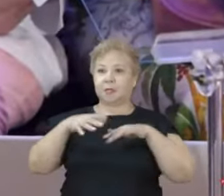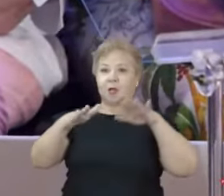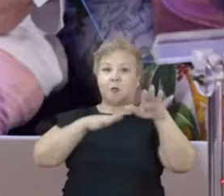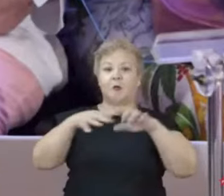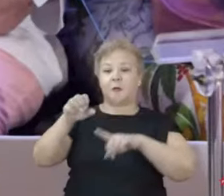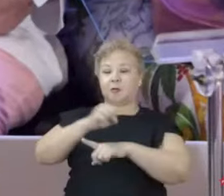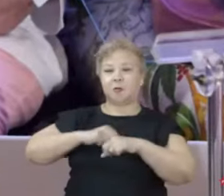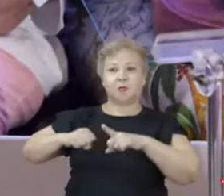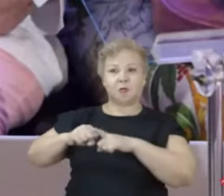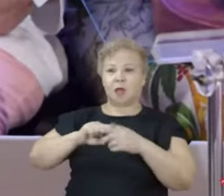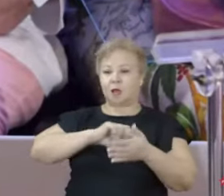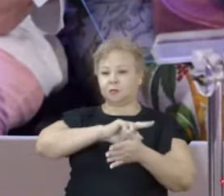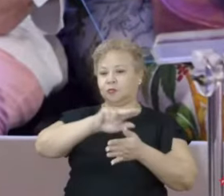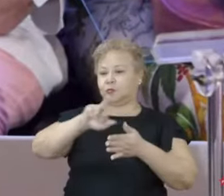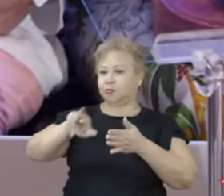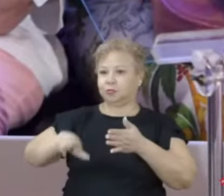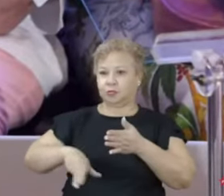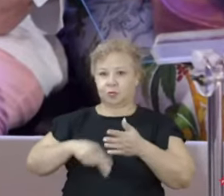sociais,